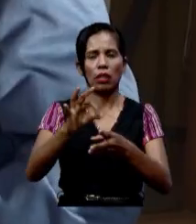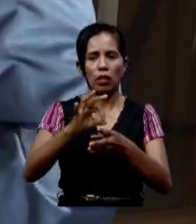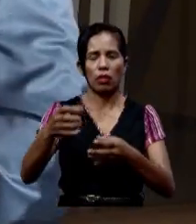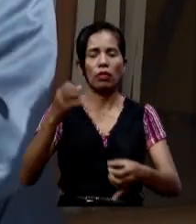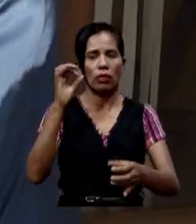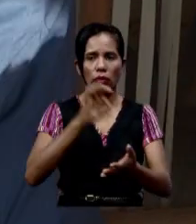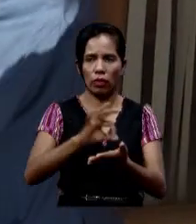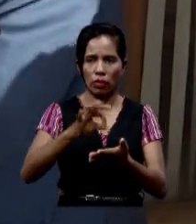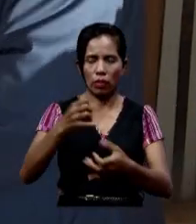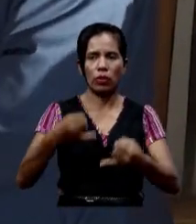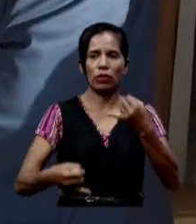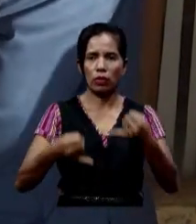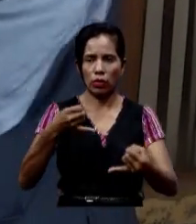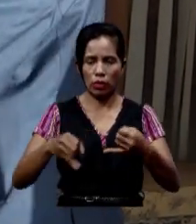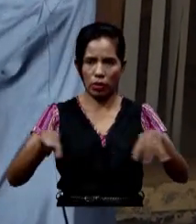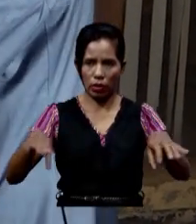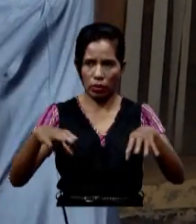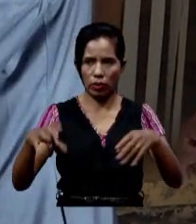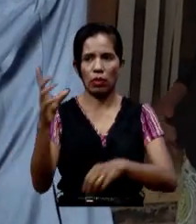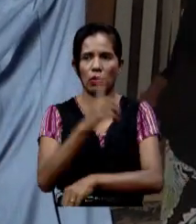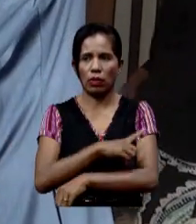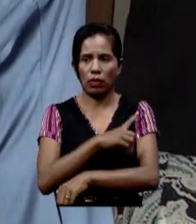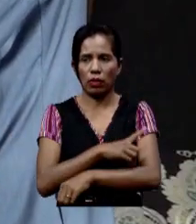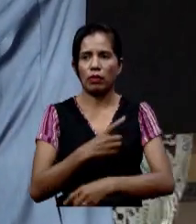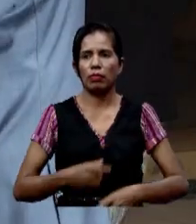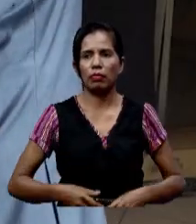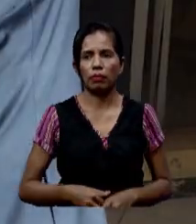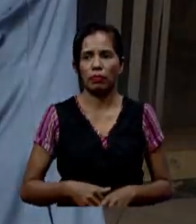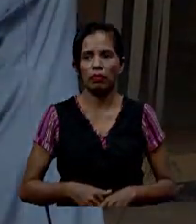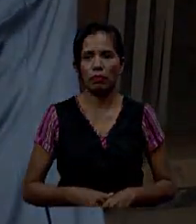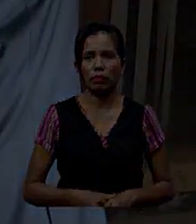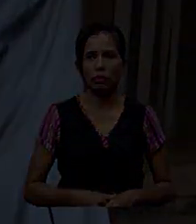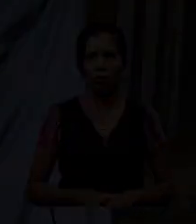jurídico no Judiciário de Serviço Loloro. João Carlos Marito da Costa, Ziamen.